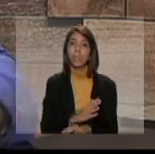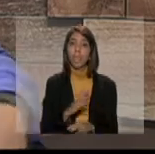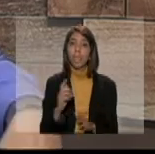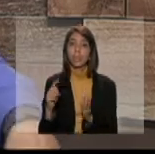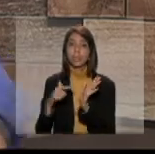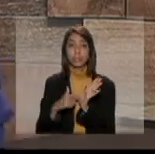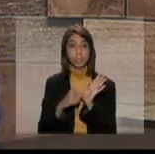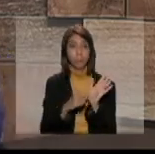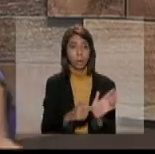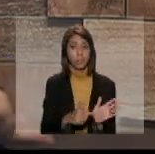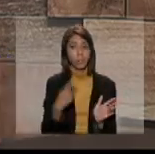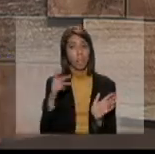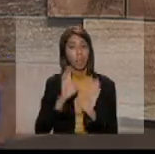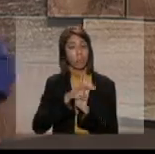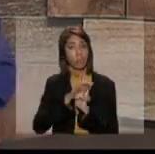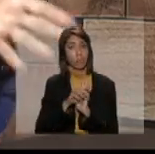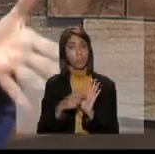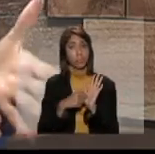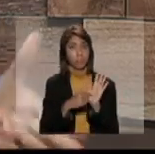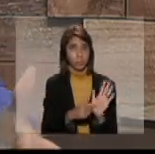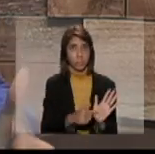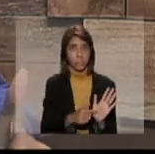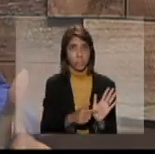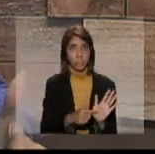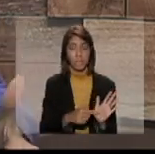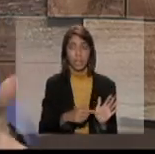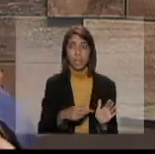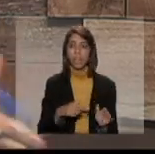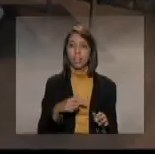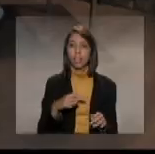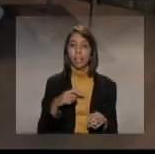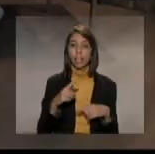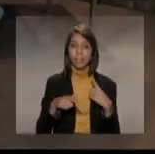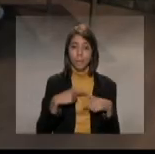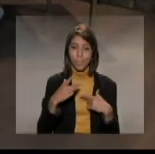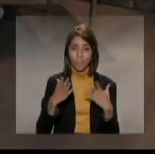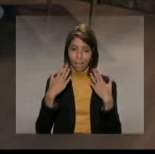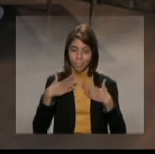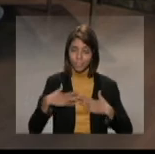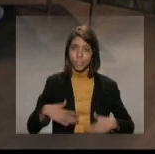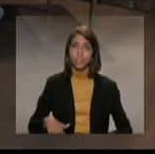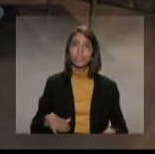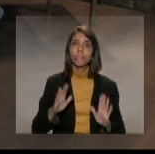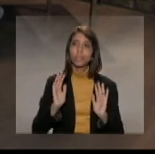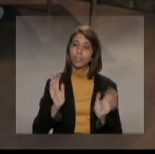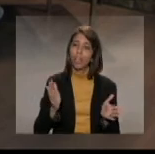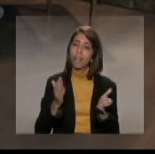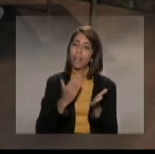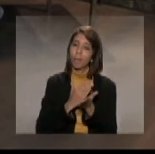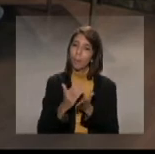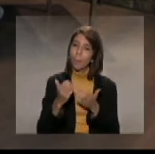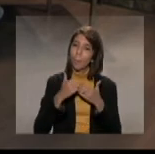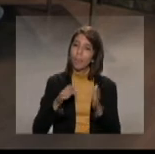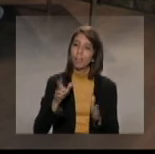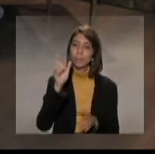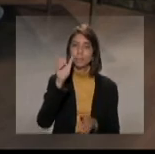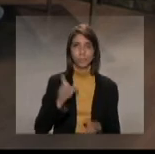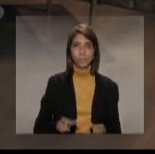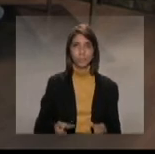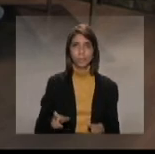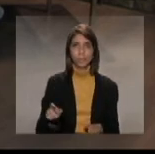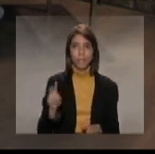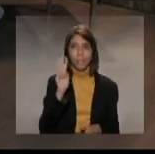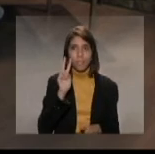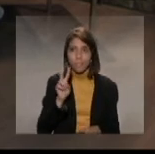tem tudo aquilo ali aí ela já criou um conceito dela quando vai te vestir já começa a montar